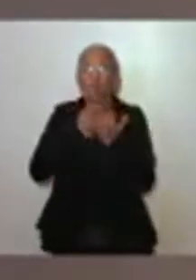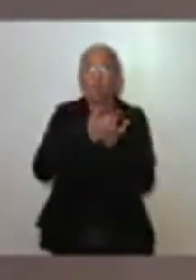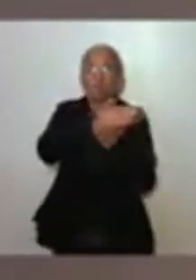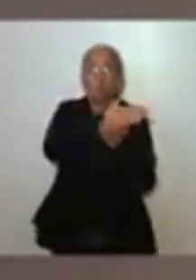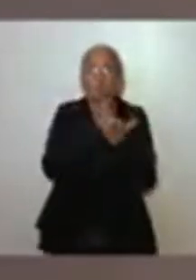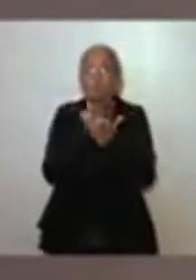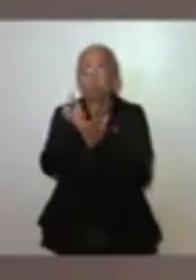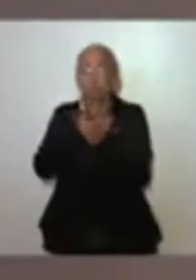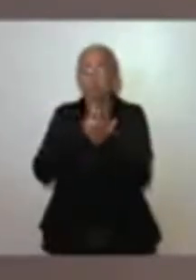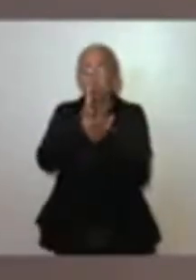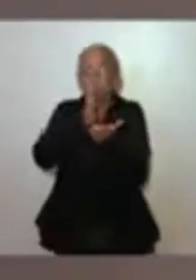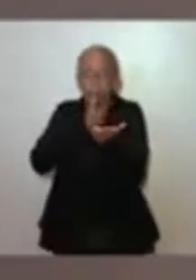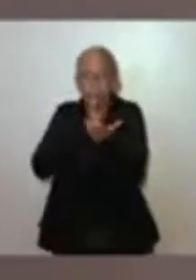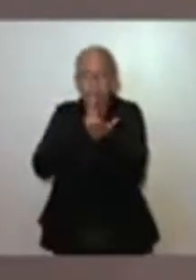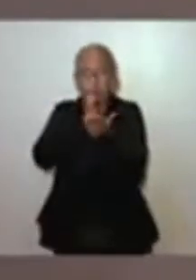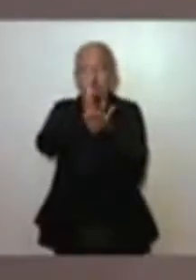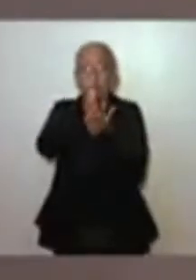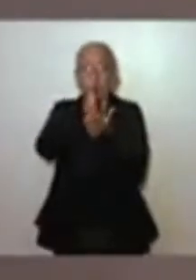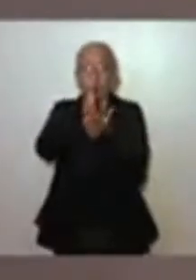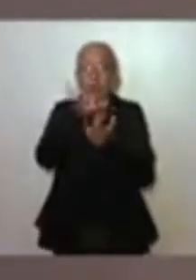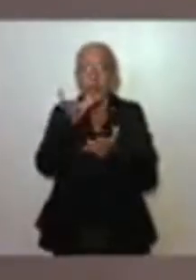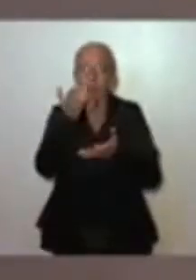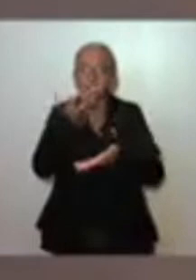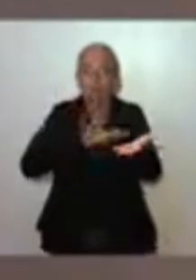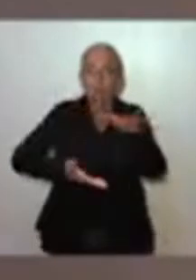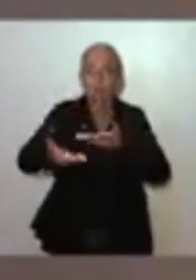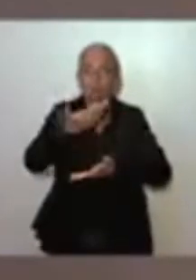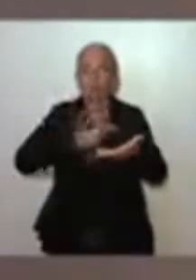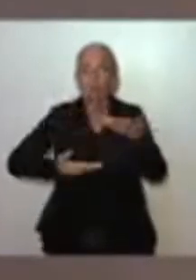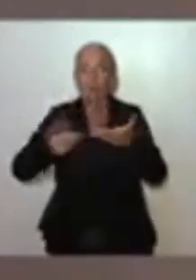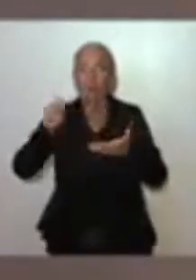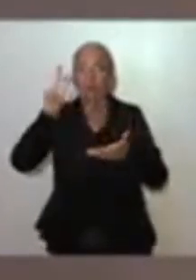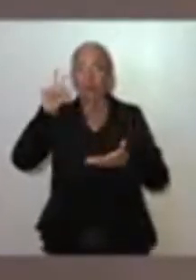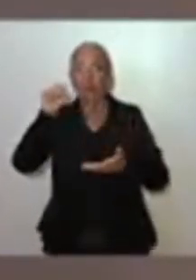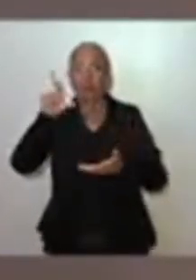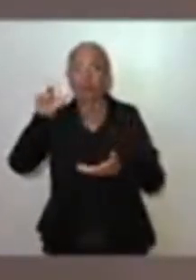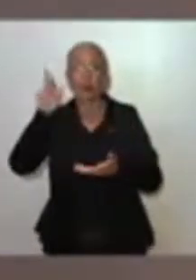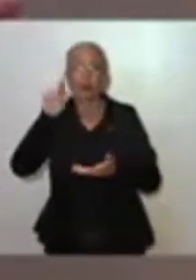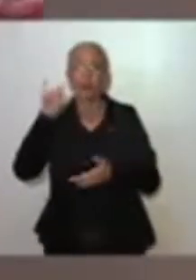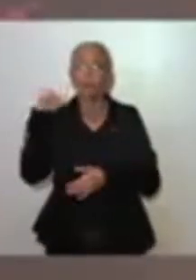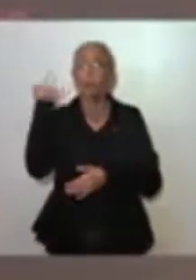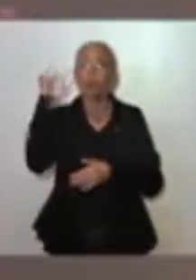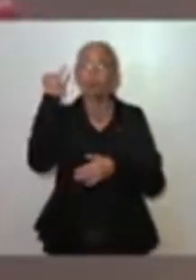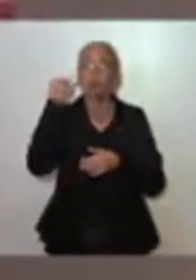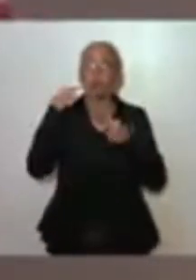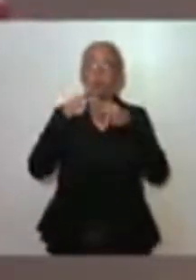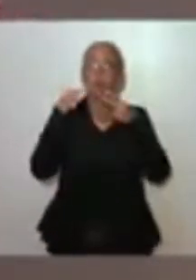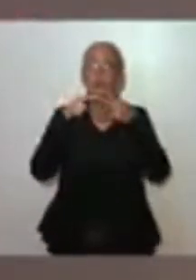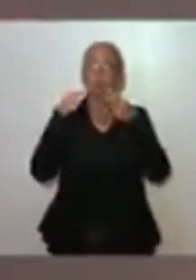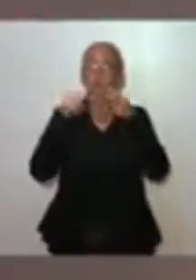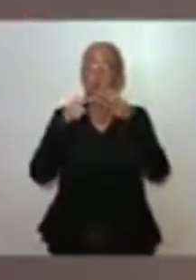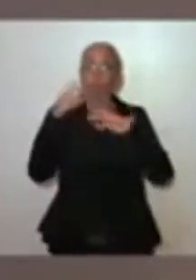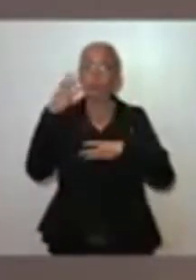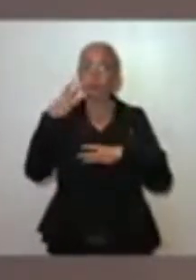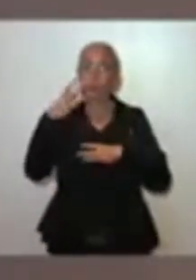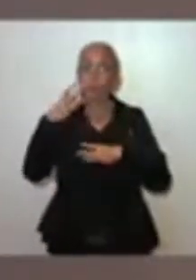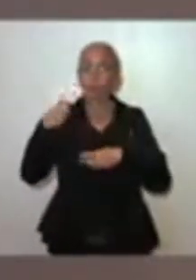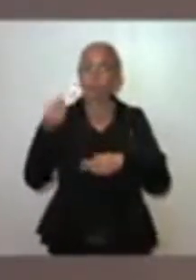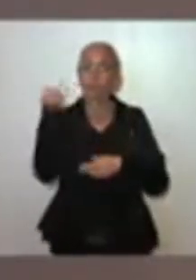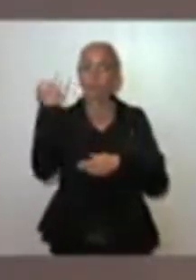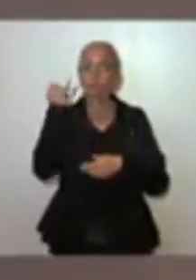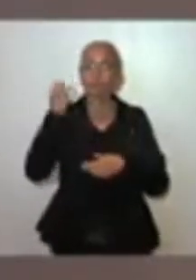e eu gostaria de compartilhar aqui três valores que eu considero muito importante e que fazem toda a diferença na vida